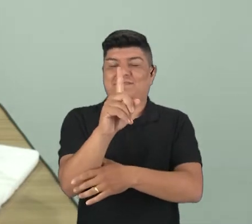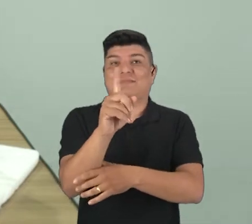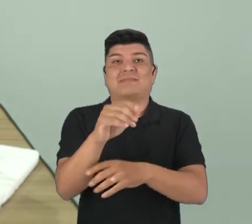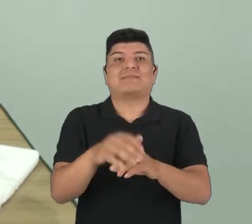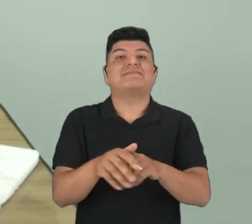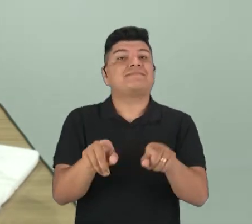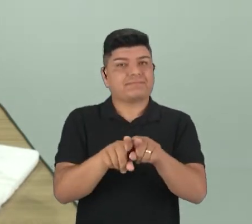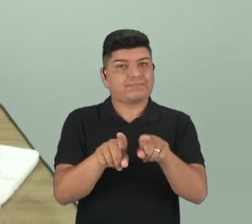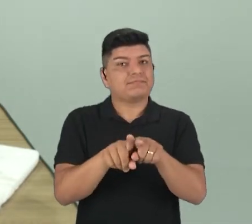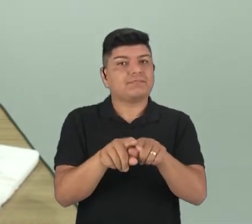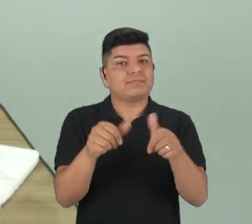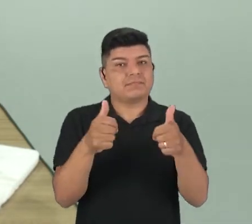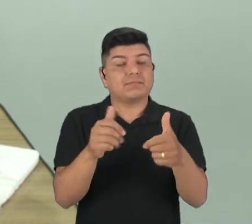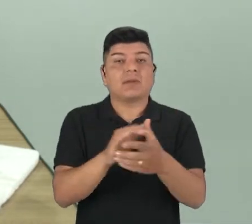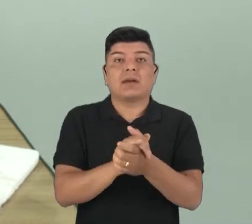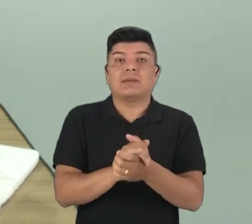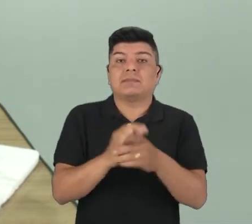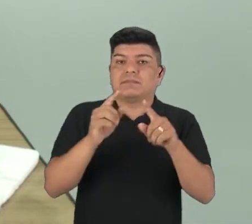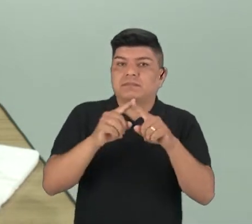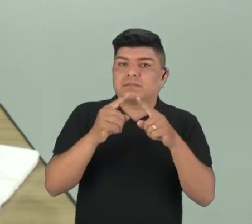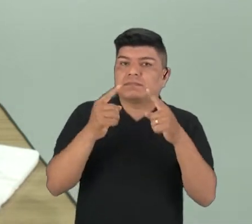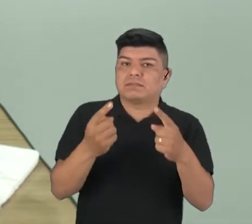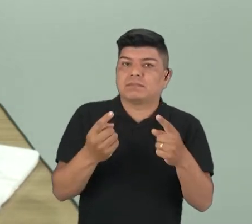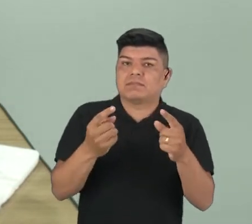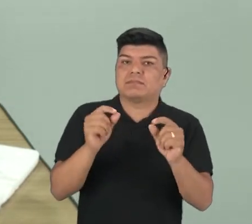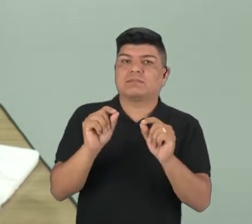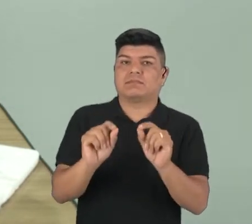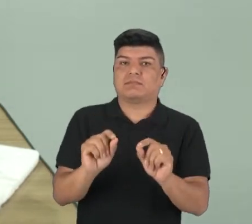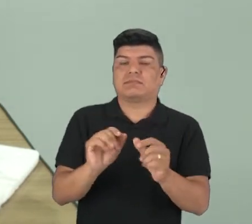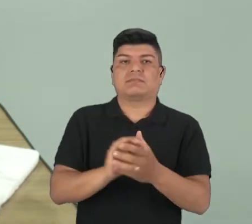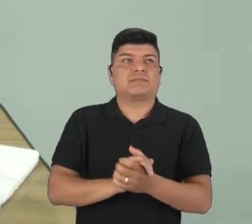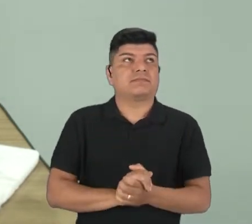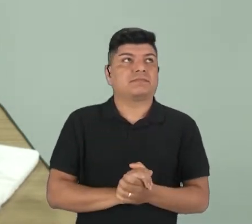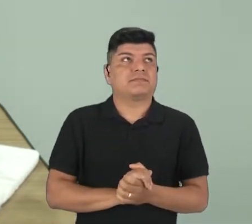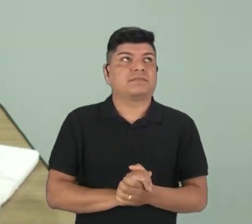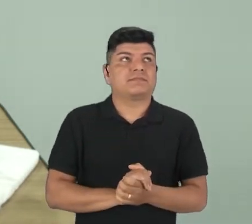são também, né? Mas são aquilo que dá